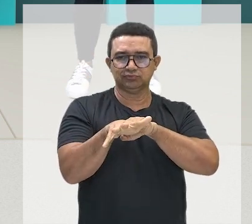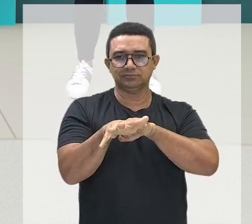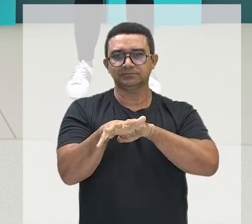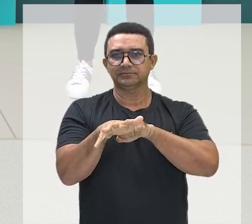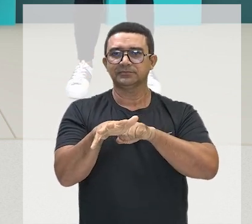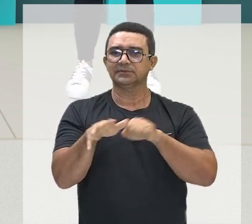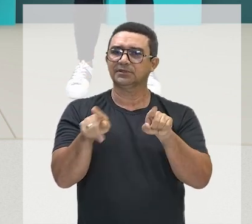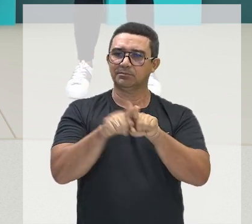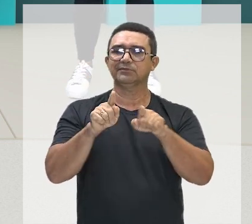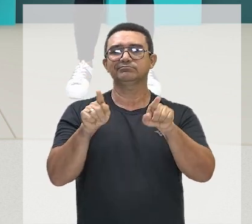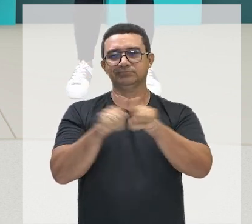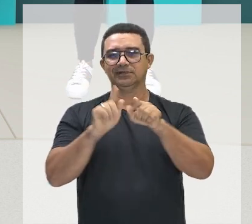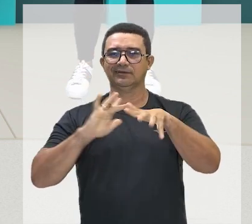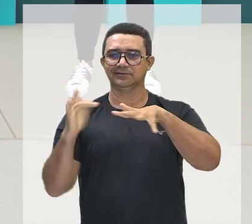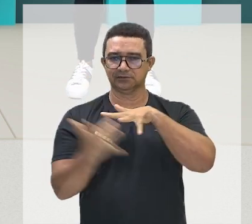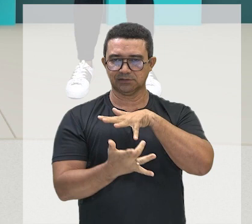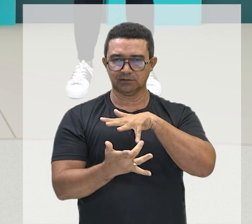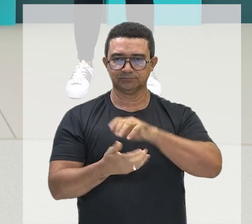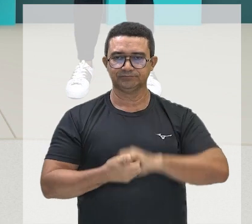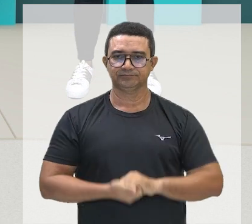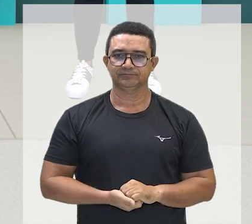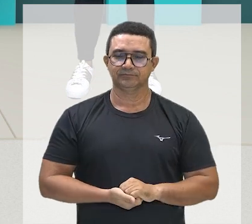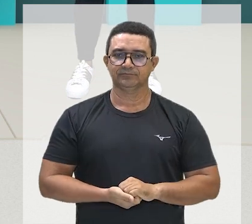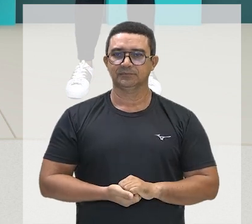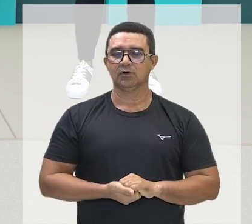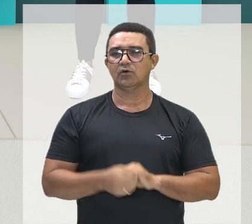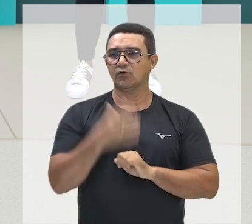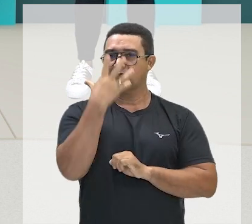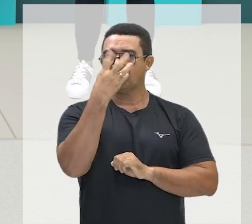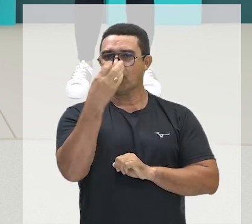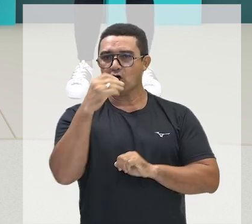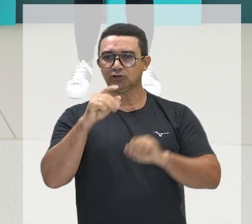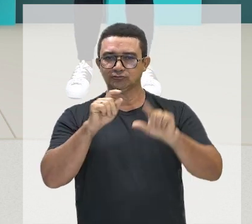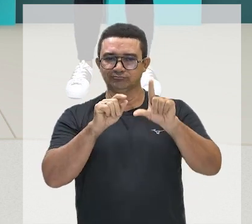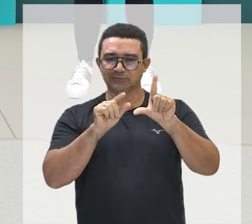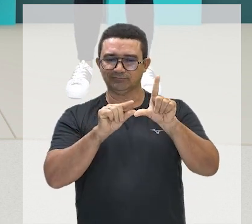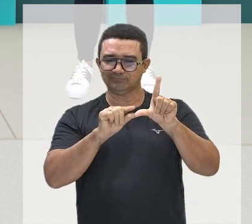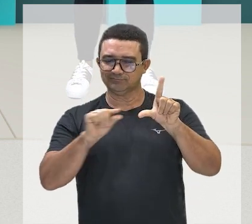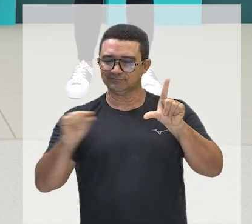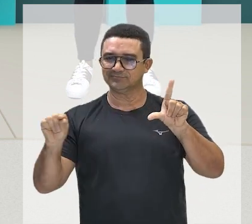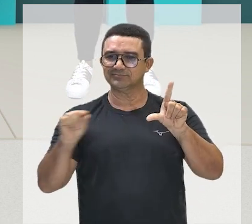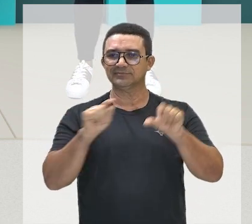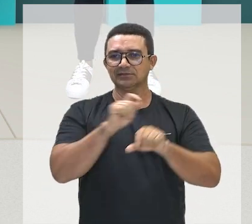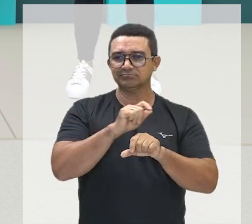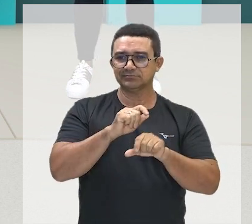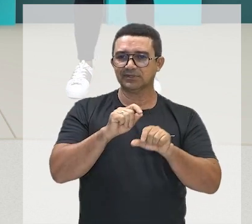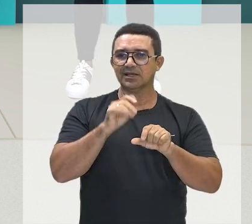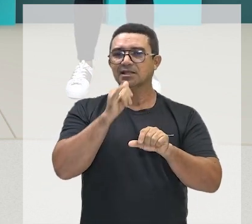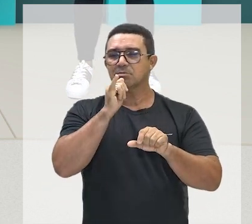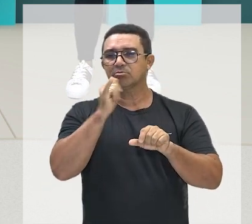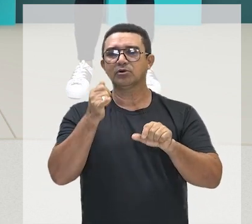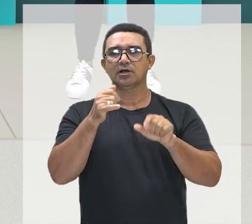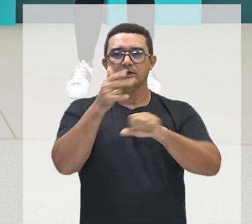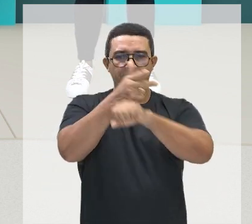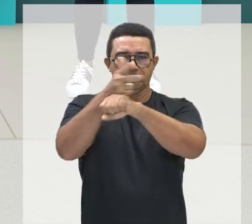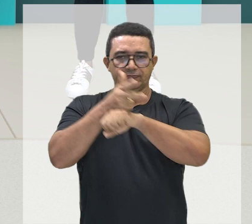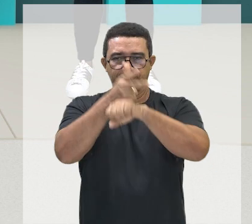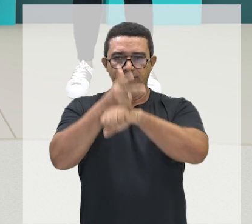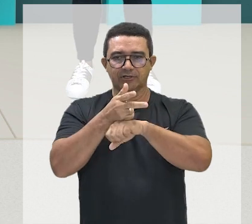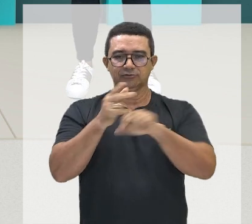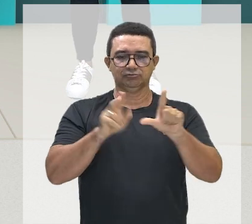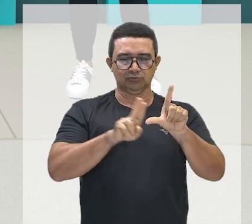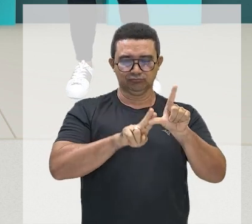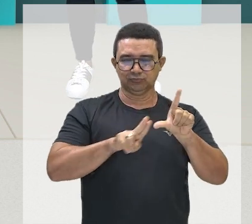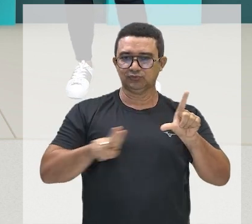sociais. Até a legenda da foto, quando está passando o vídeo, está aparecendo ali a legenda também. Isso